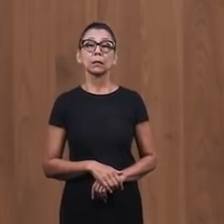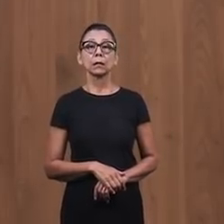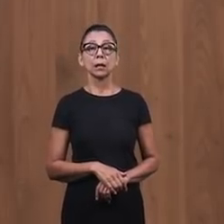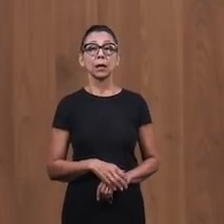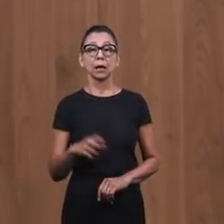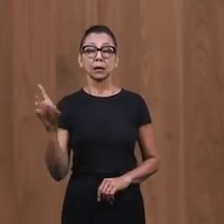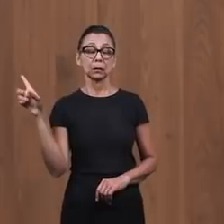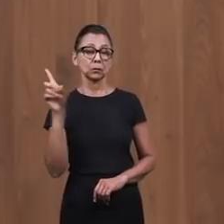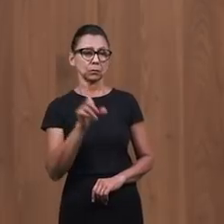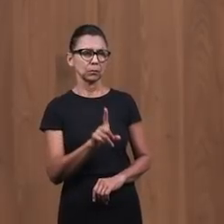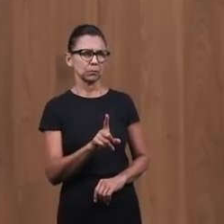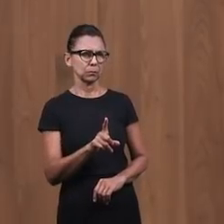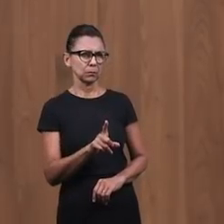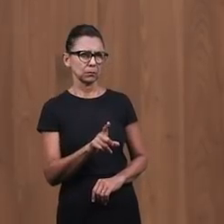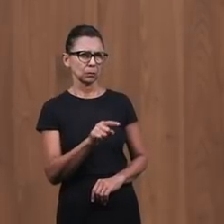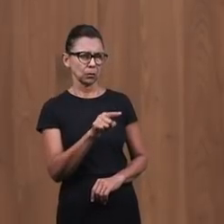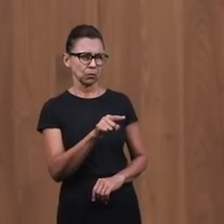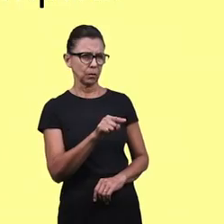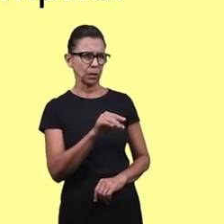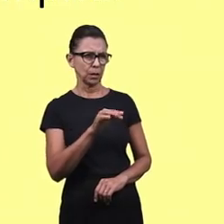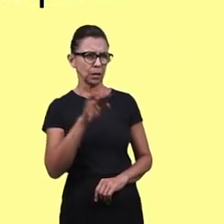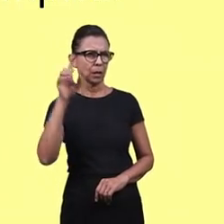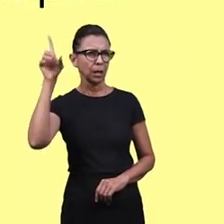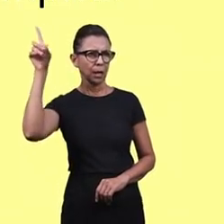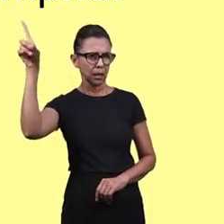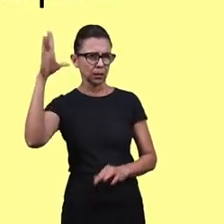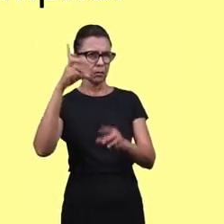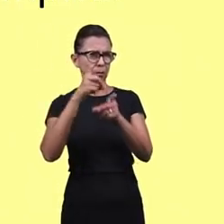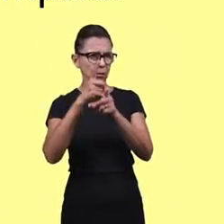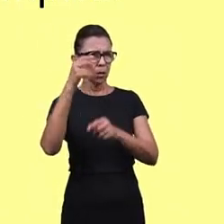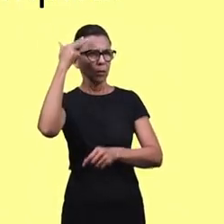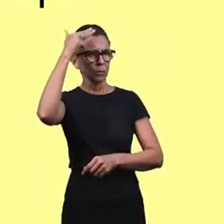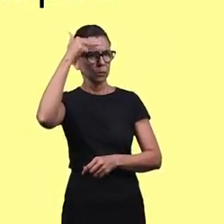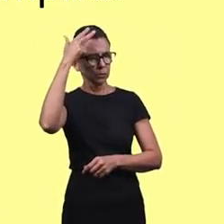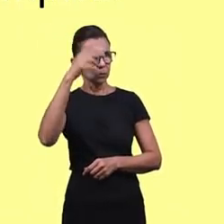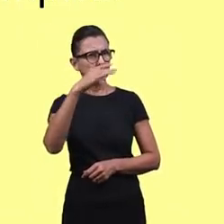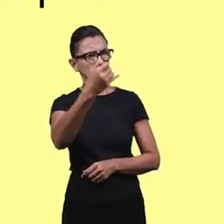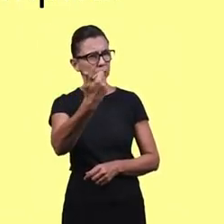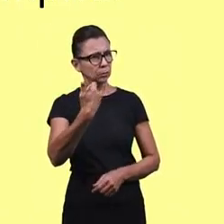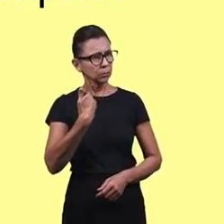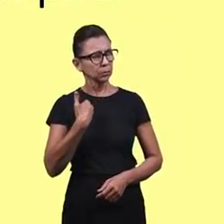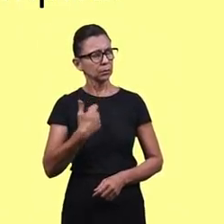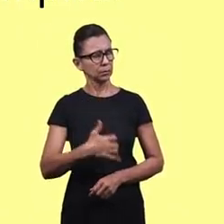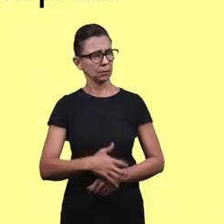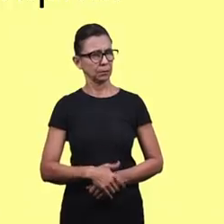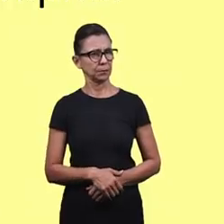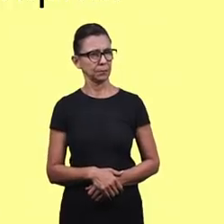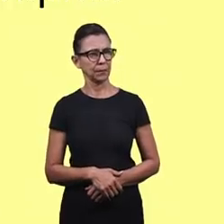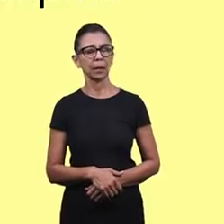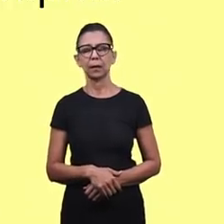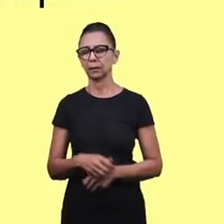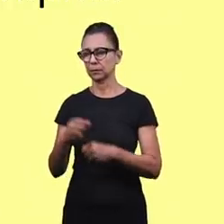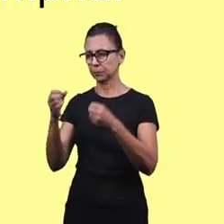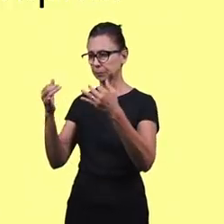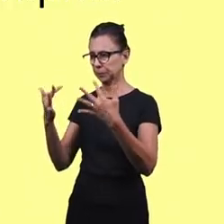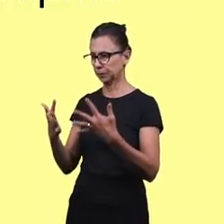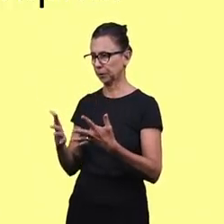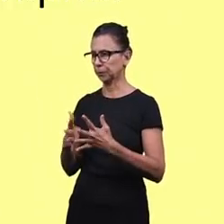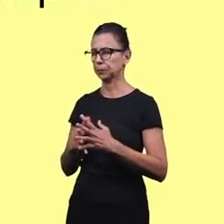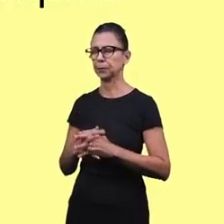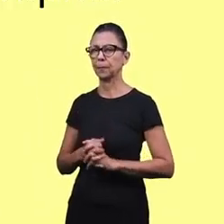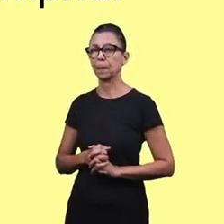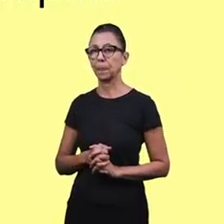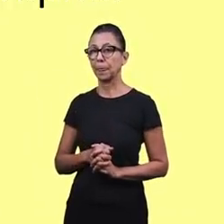testemunho do Senhor e falou: não são de Deus as interpretações? Me conta o sonho. E aí